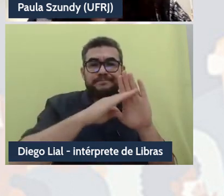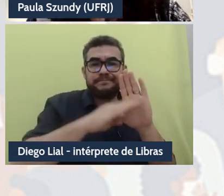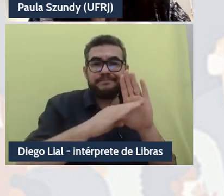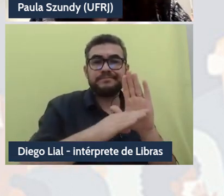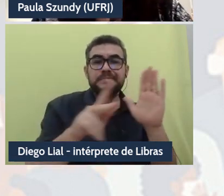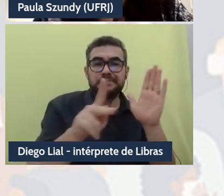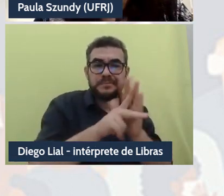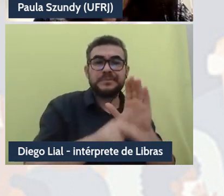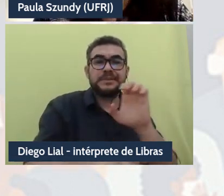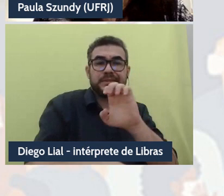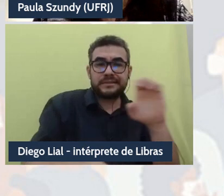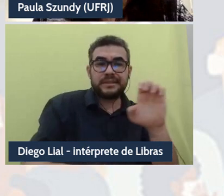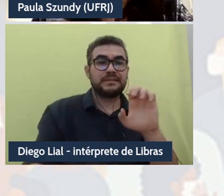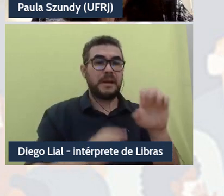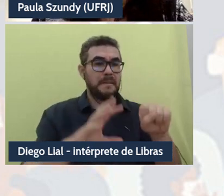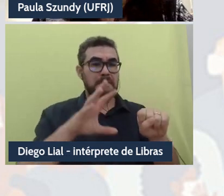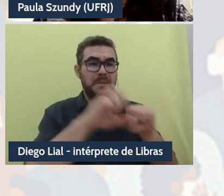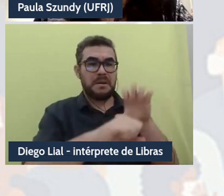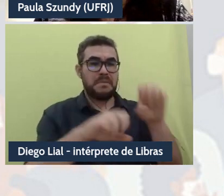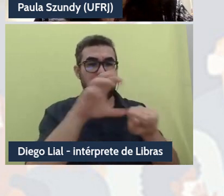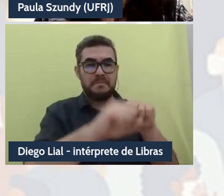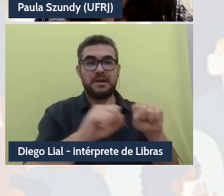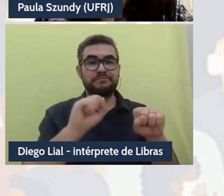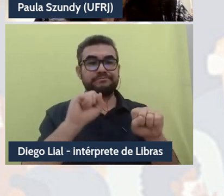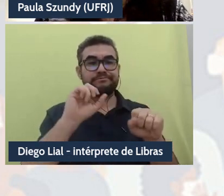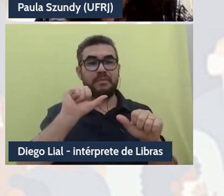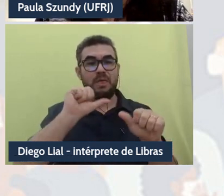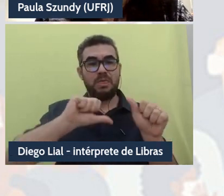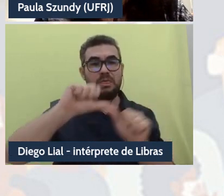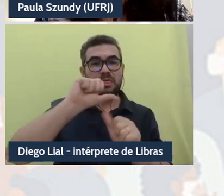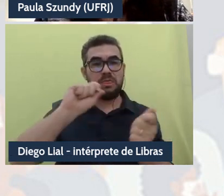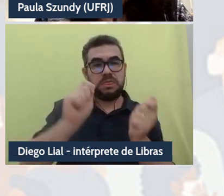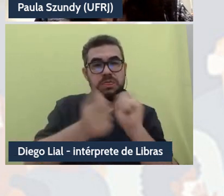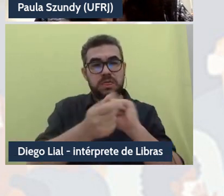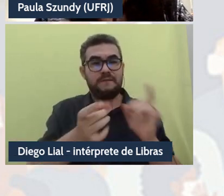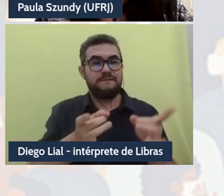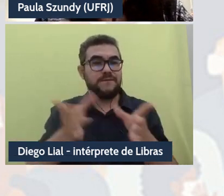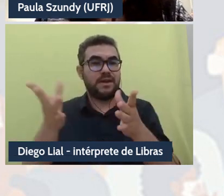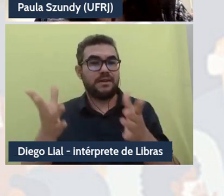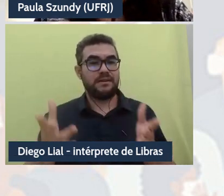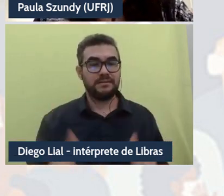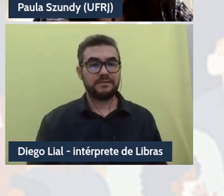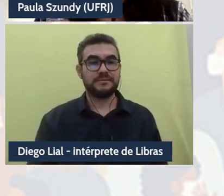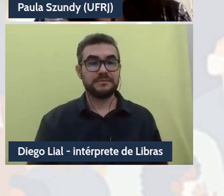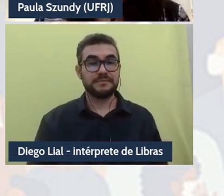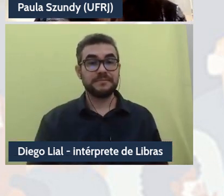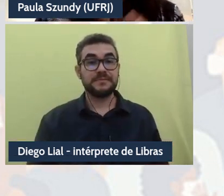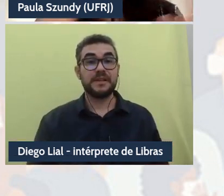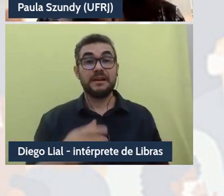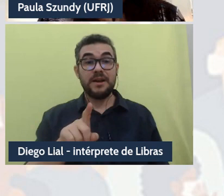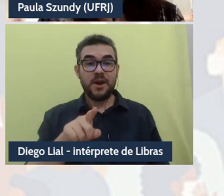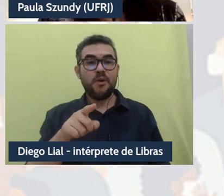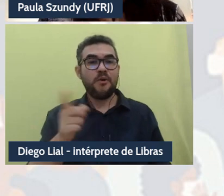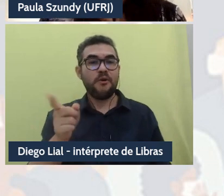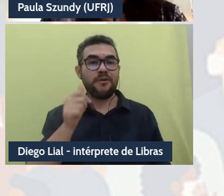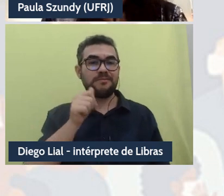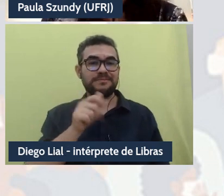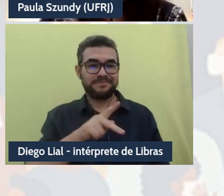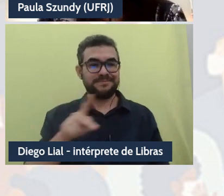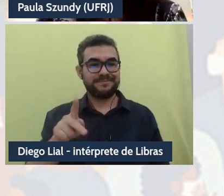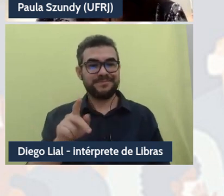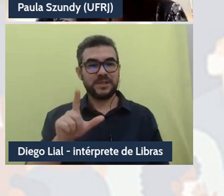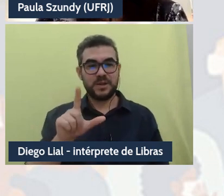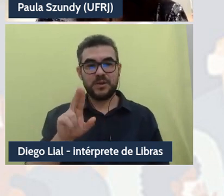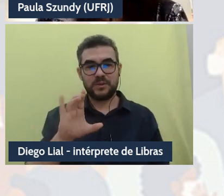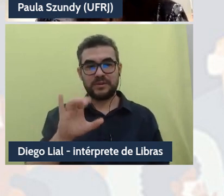sobre isso na apresentação dela, muito bem, né, mas um exemplo claro,